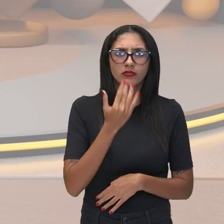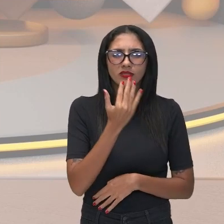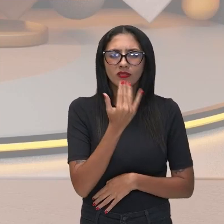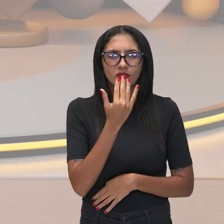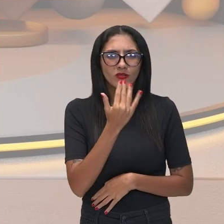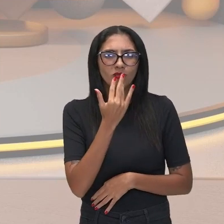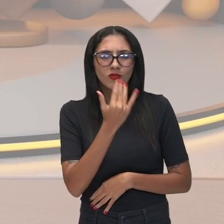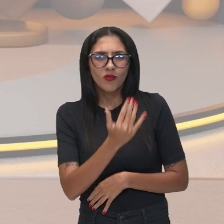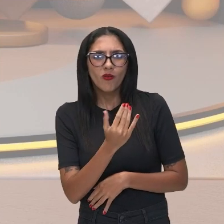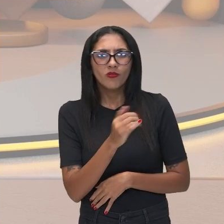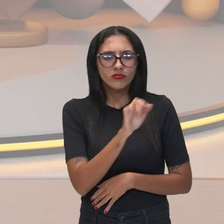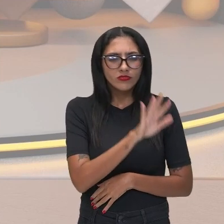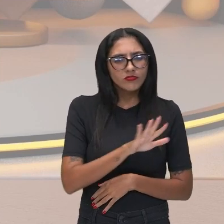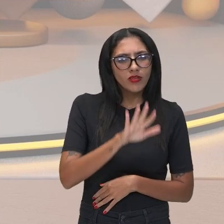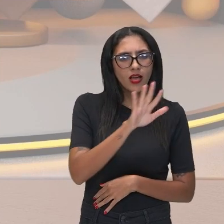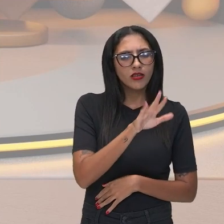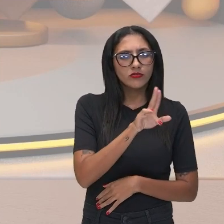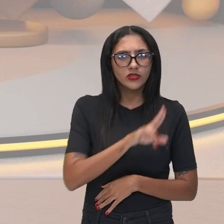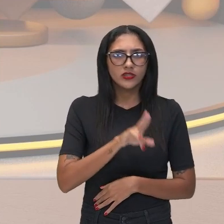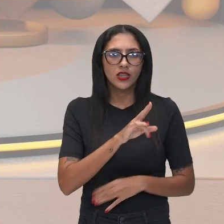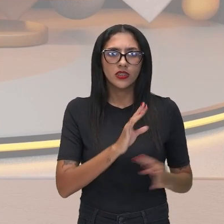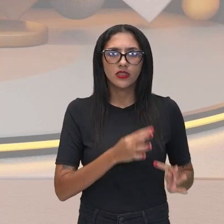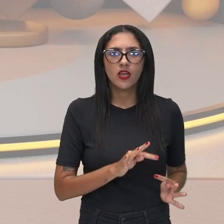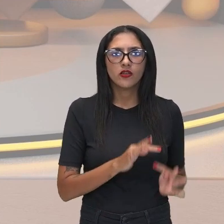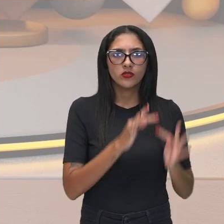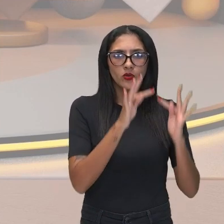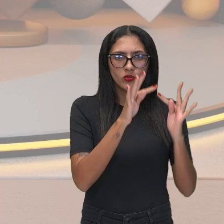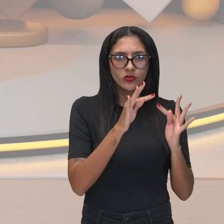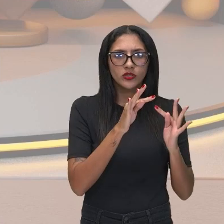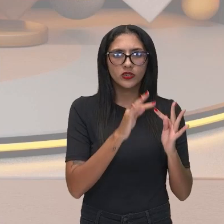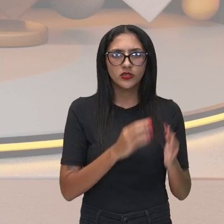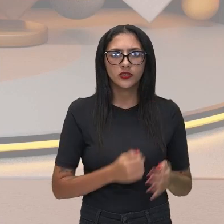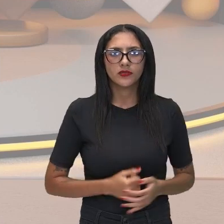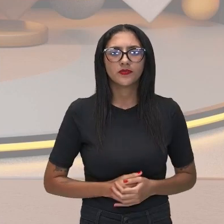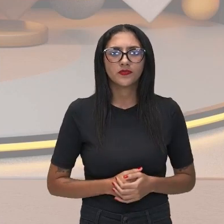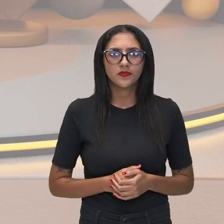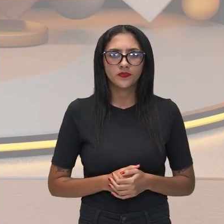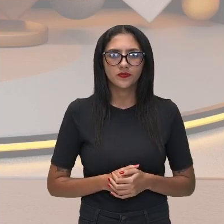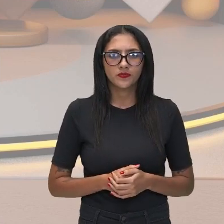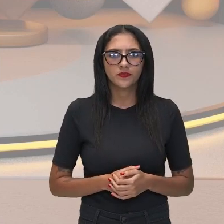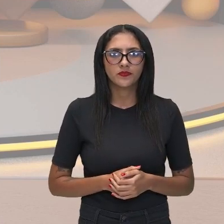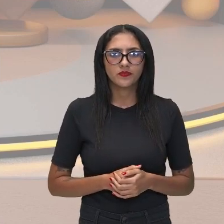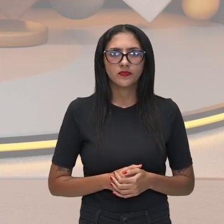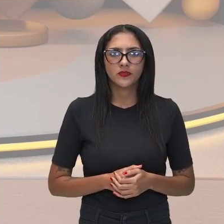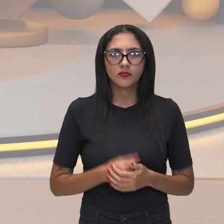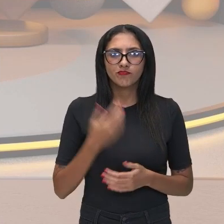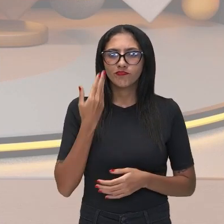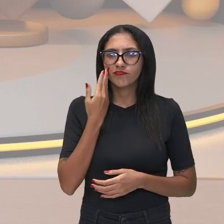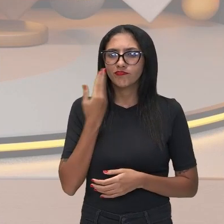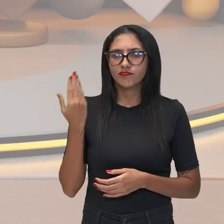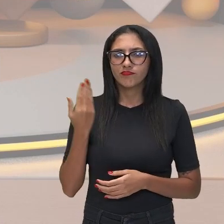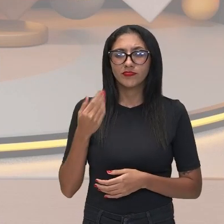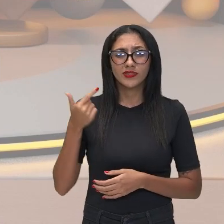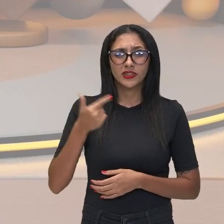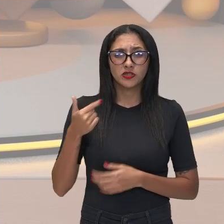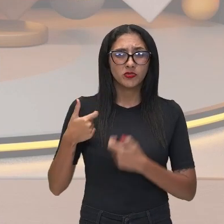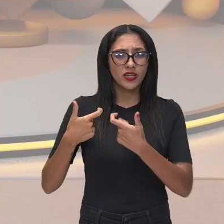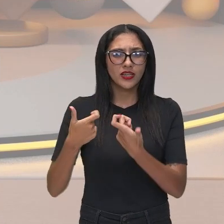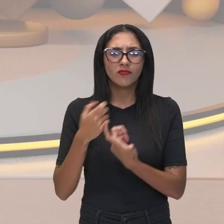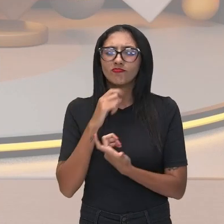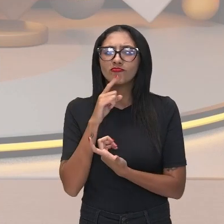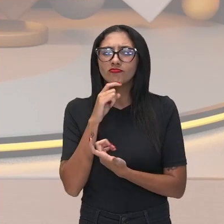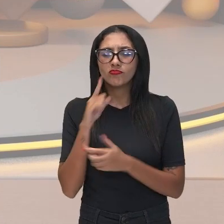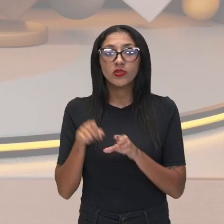de forma digital, né, num trabalho sensacional feito por especialistas. Nós não temos o mesmo aqui, mas facilmente